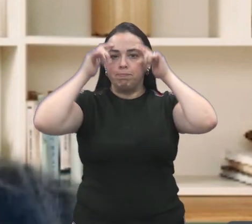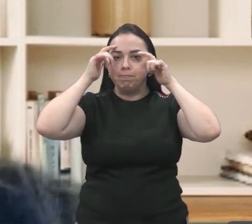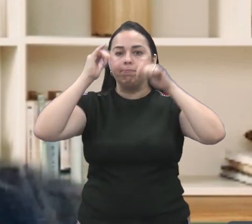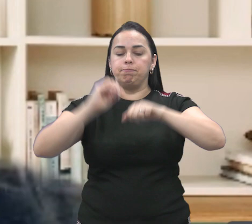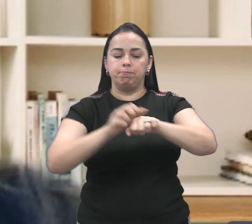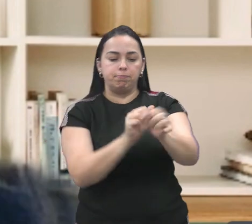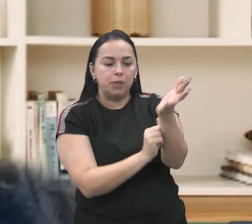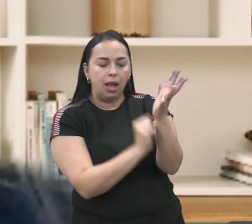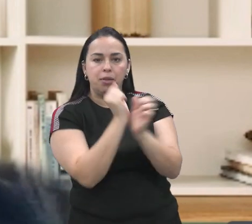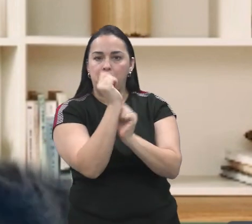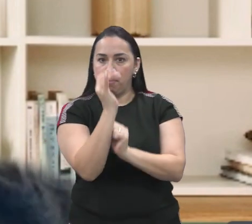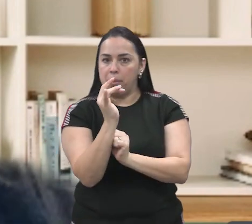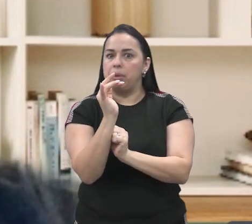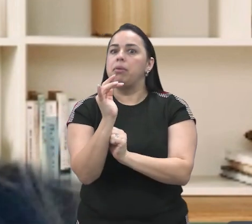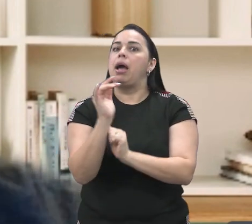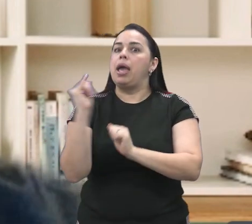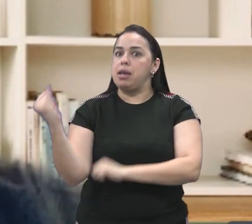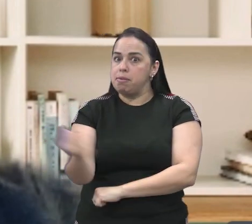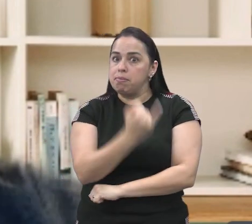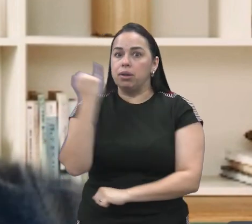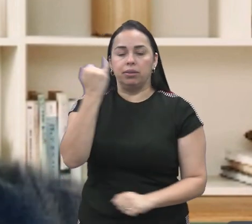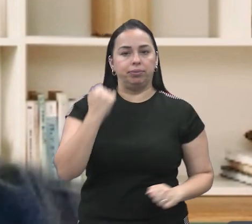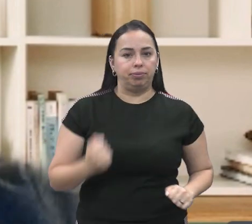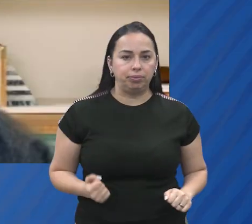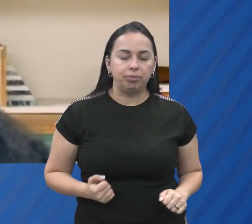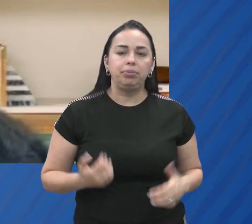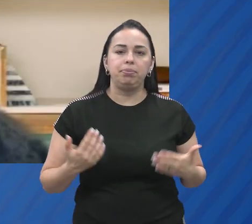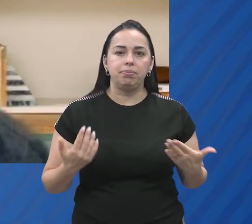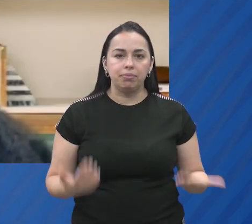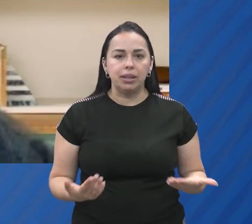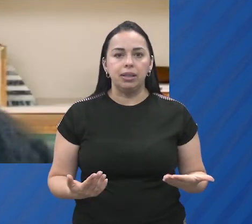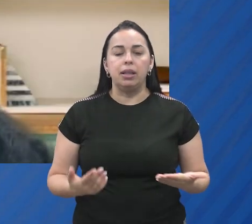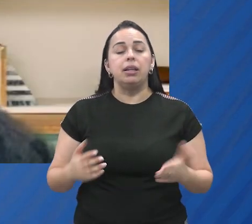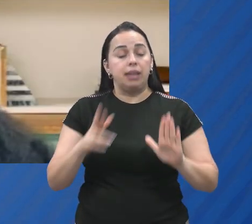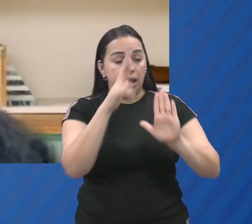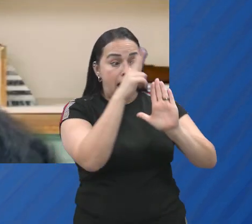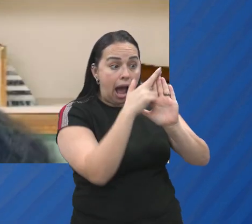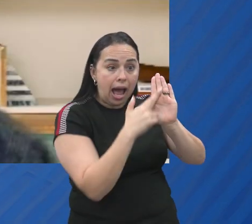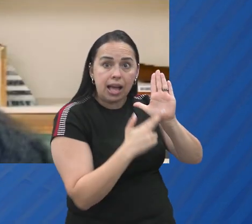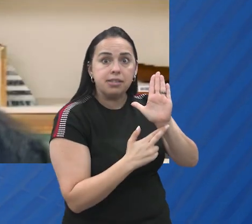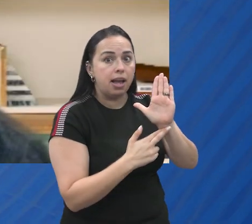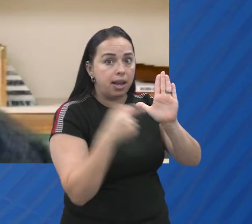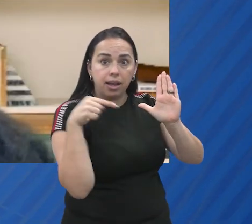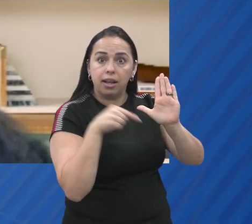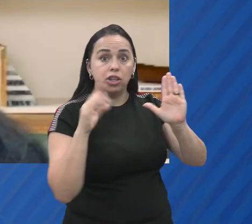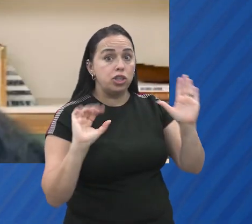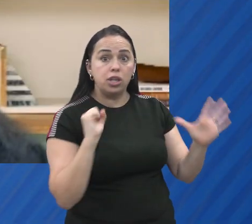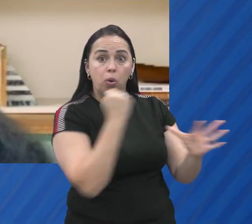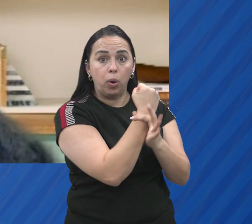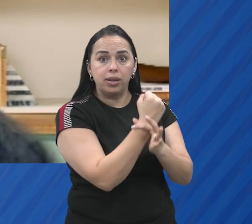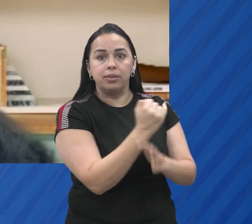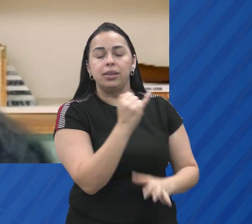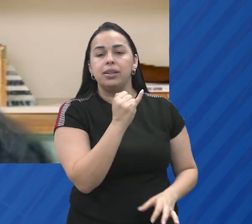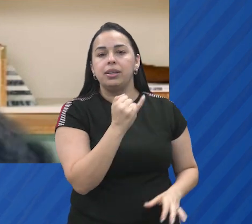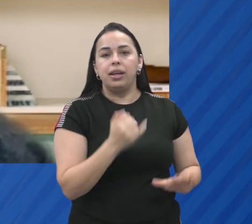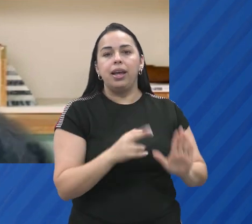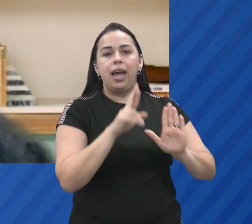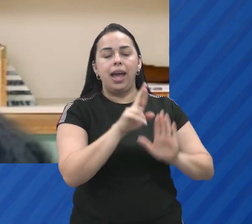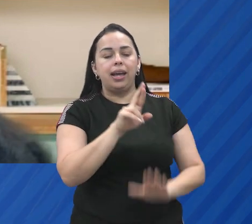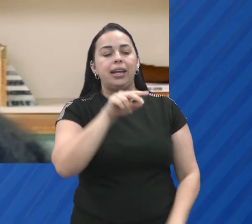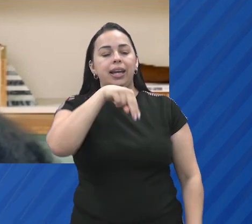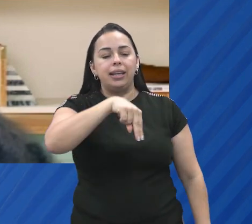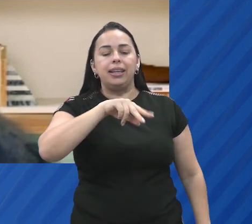fatores determinantes para o registro de novos acidentes. Não observar essas diretrizes das normativas de segurança, por exemplo,